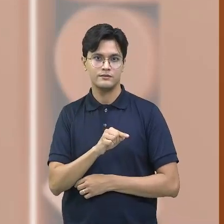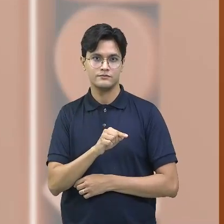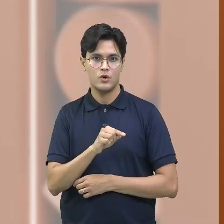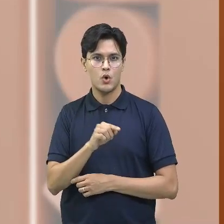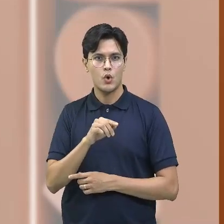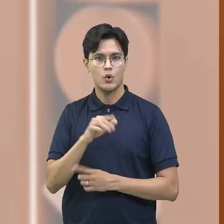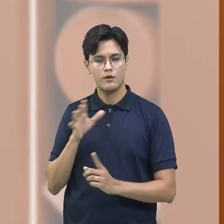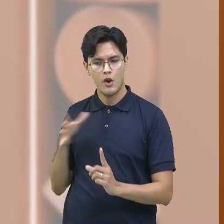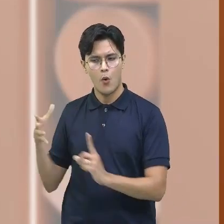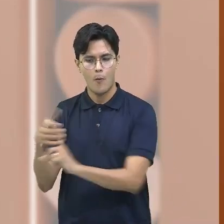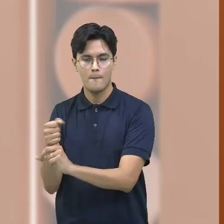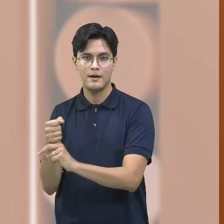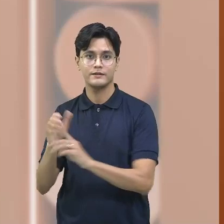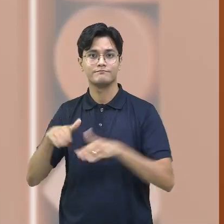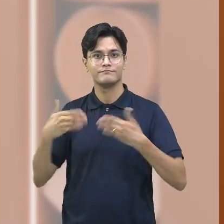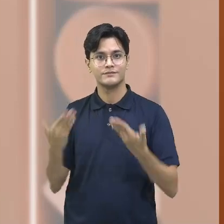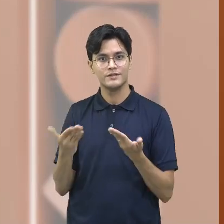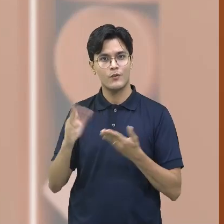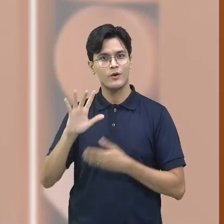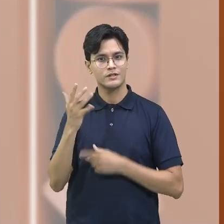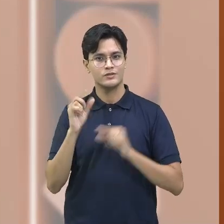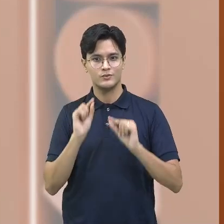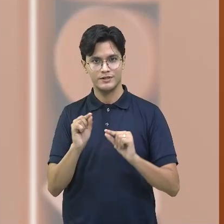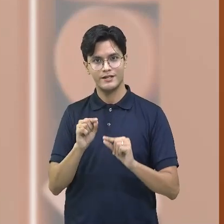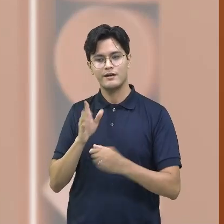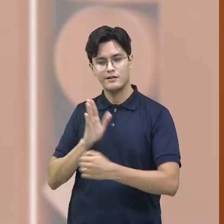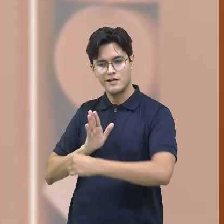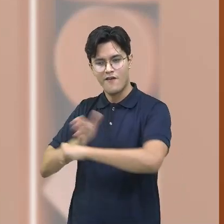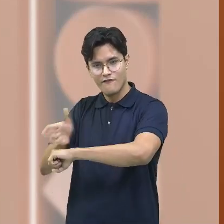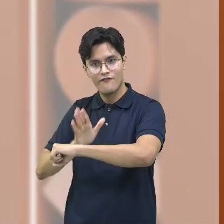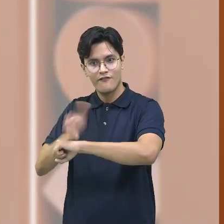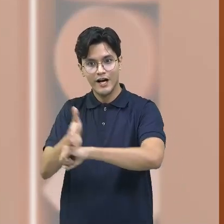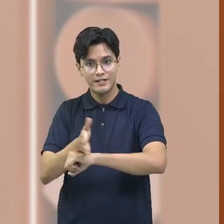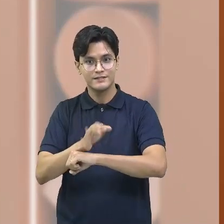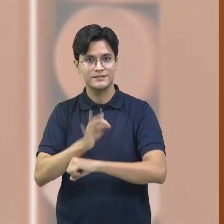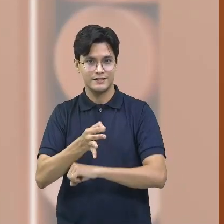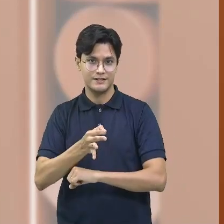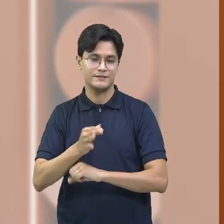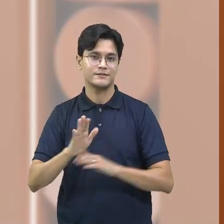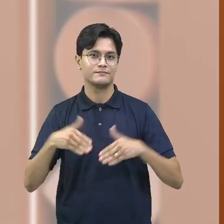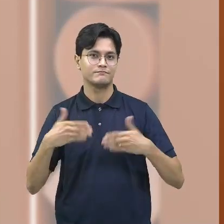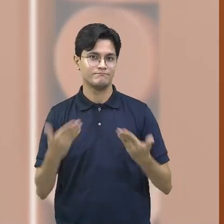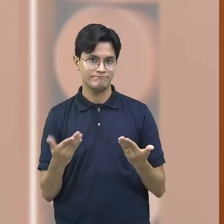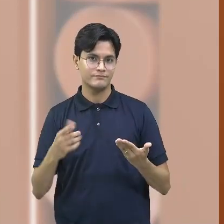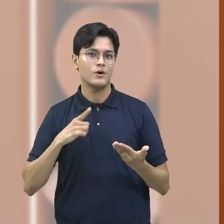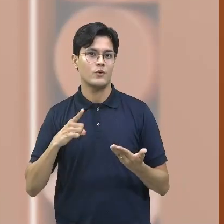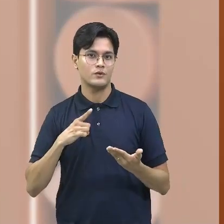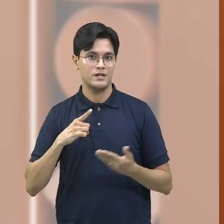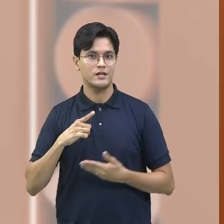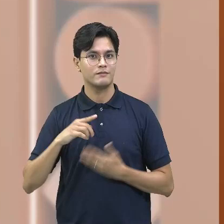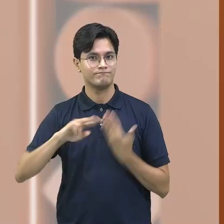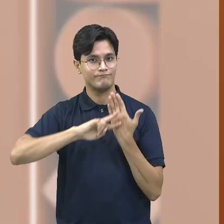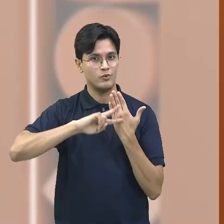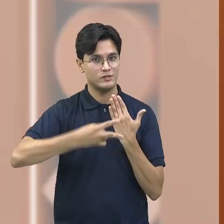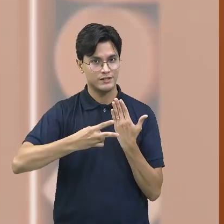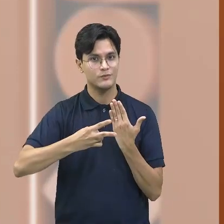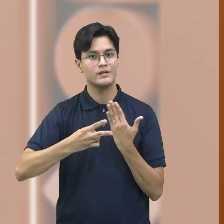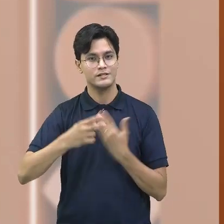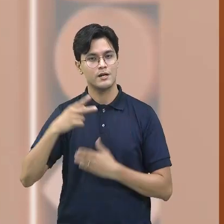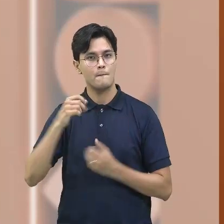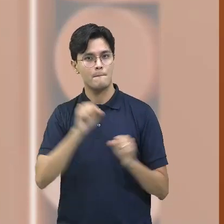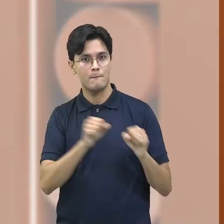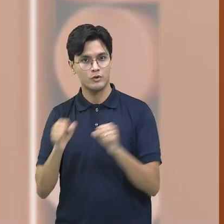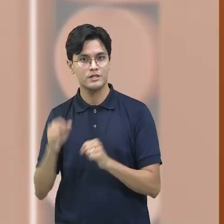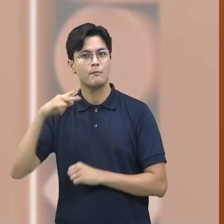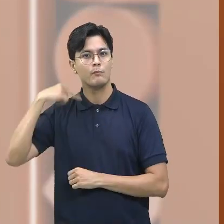tomar para si. E é justamente isso que acontece. Você tem justamente a fragmentação, de fato, do poder político